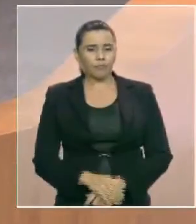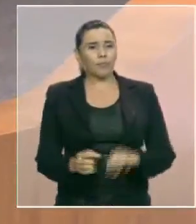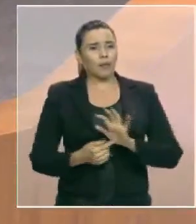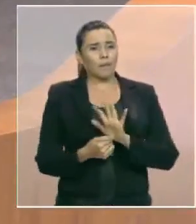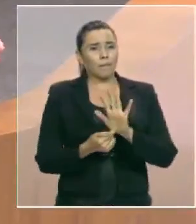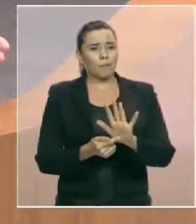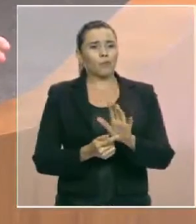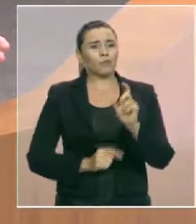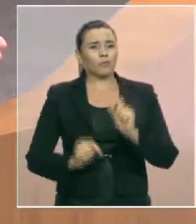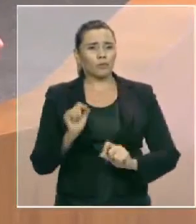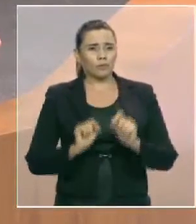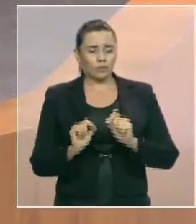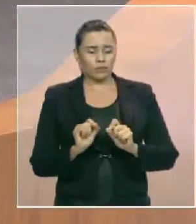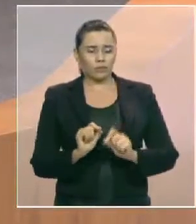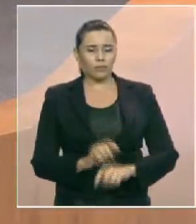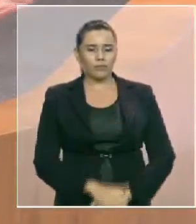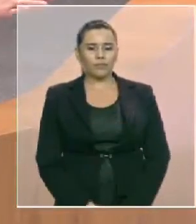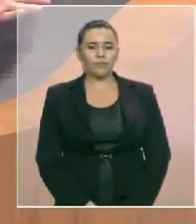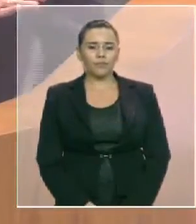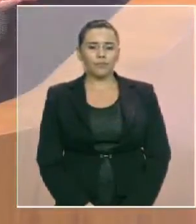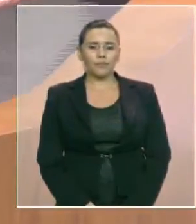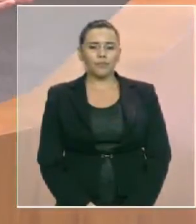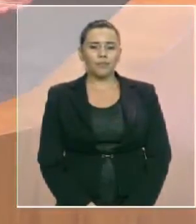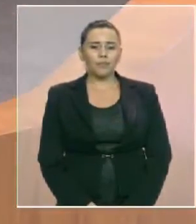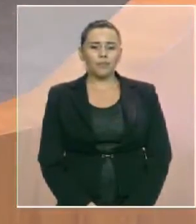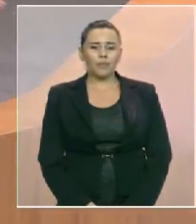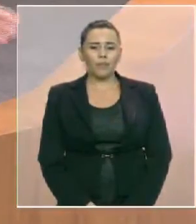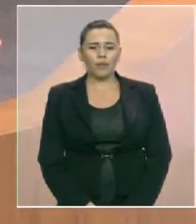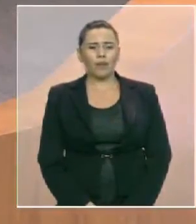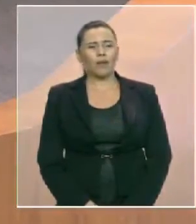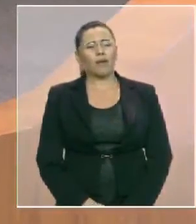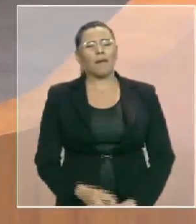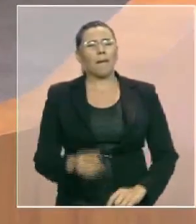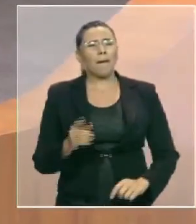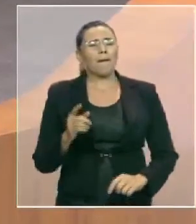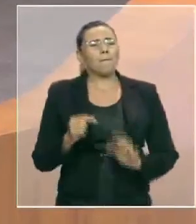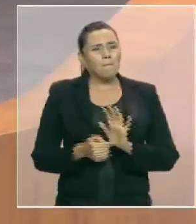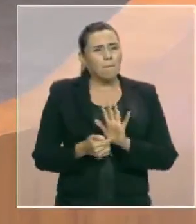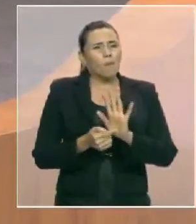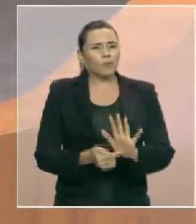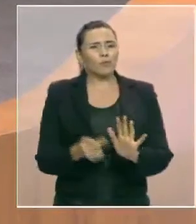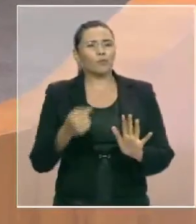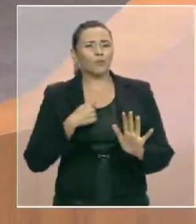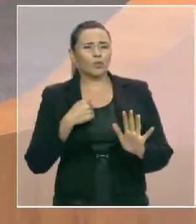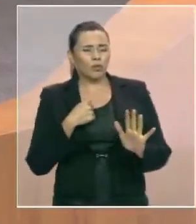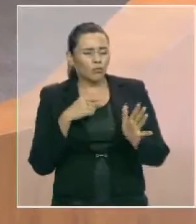mostrar o que eu investiguei, o que eu